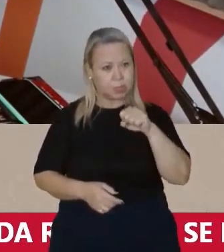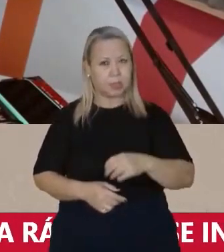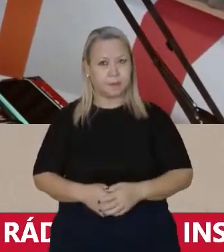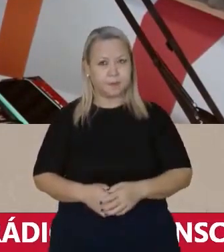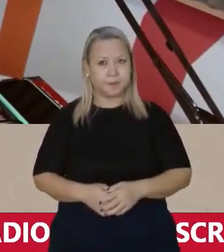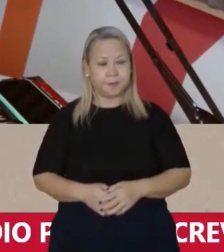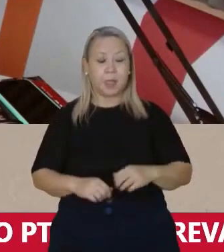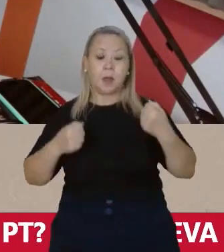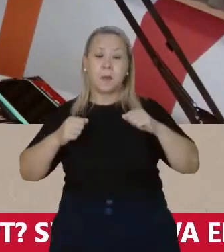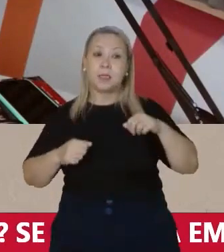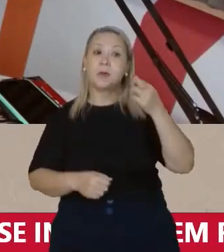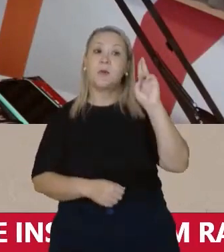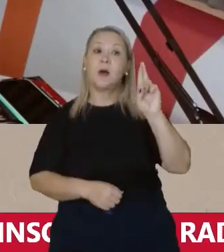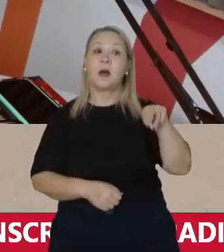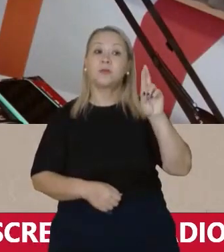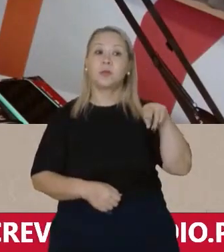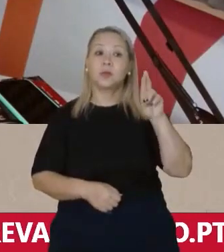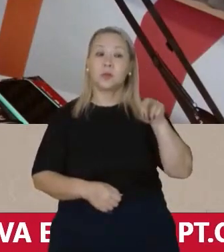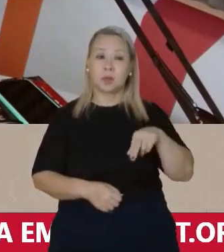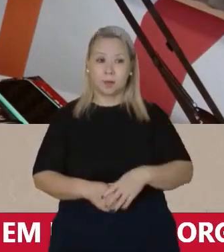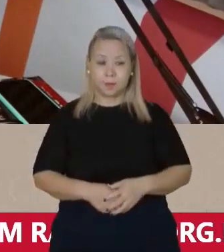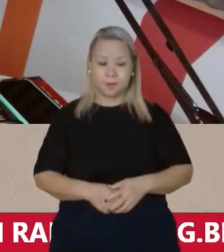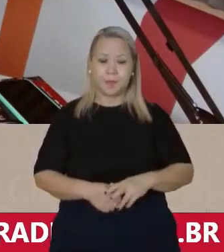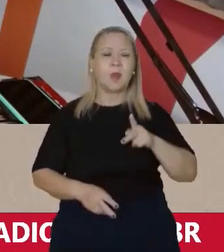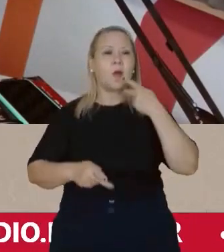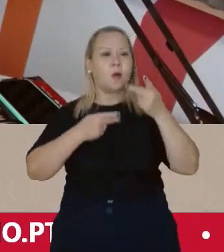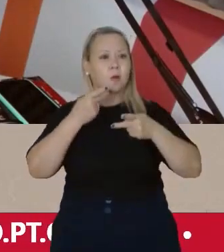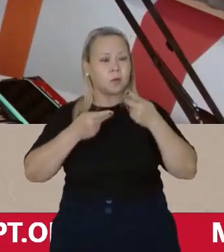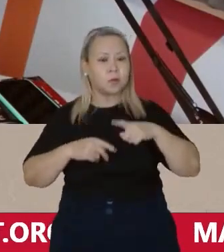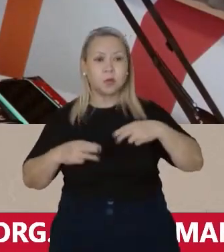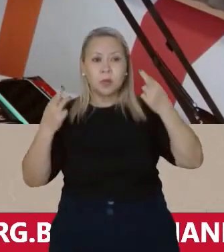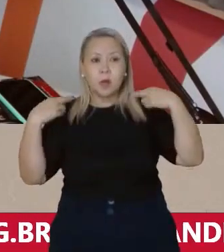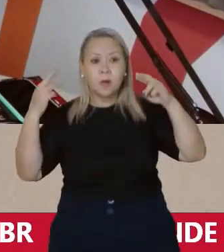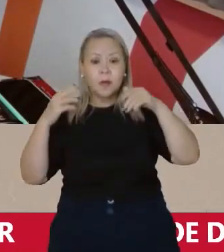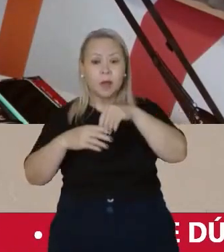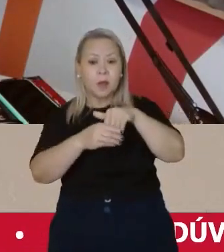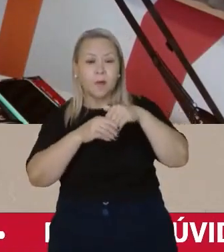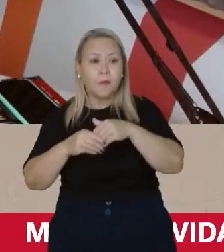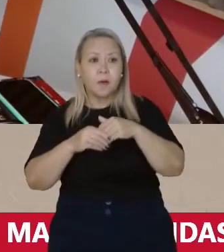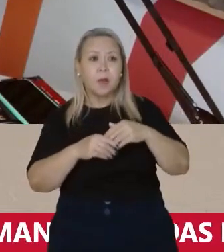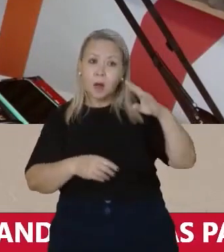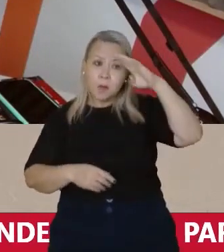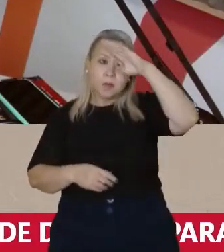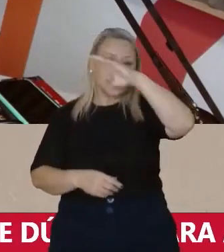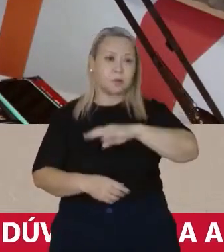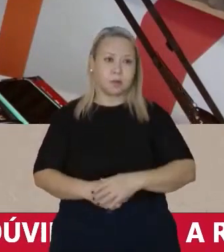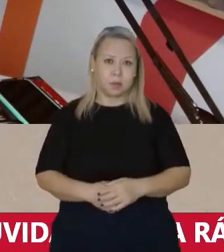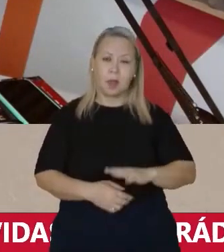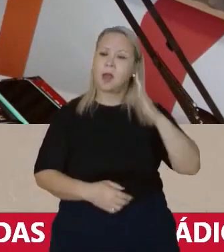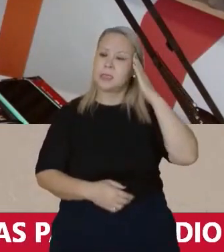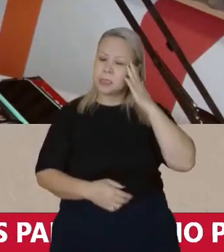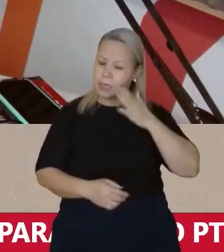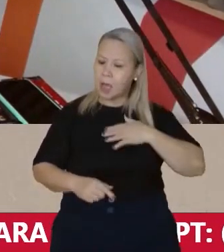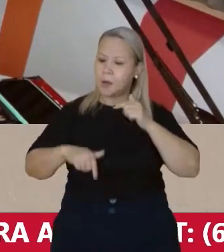bola para o chão e para a racionalidade. Amanda, eu digo isso, eu tenho ovelhas que votaram em Bolsonaro e talvez até votarão. Eles sabem do meu trabalho. Eu